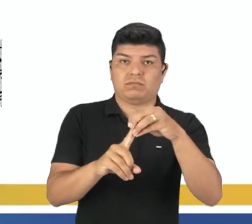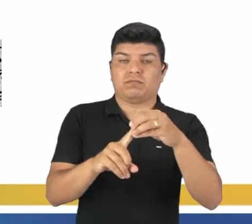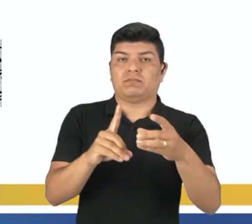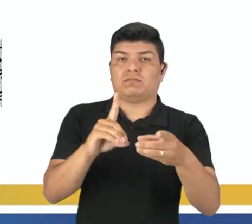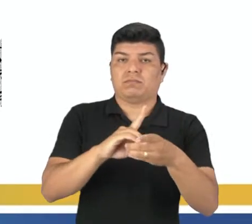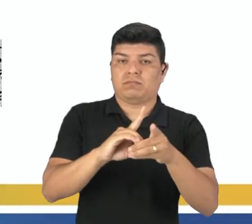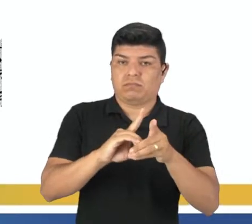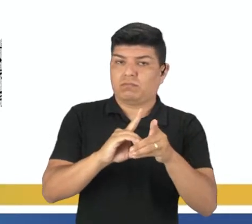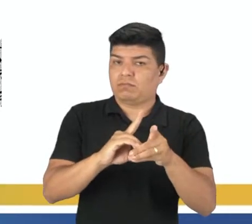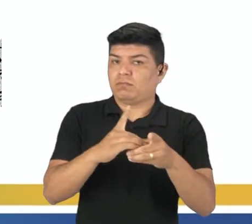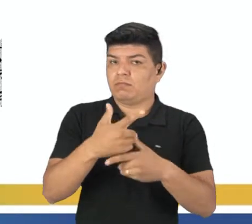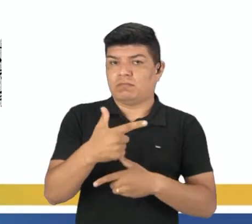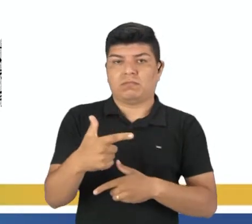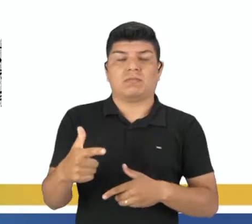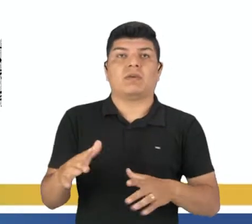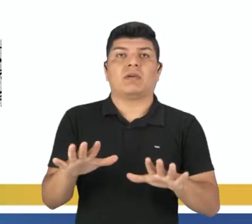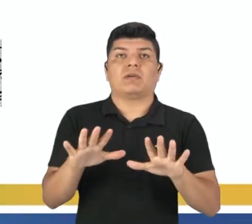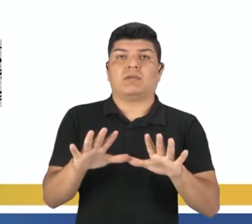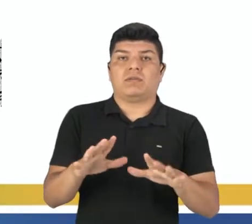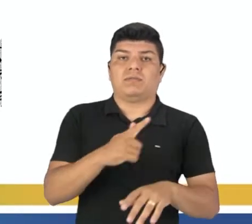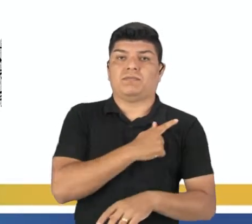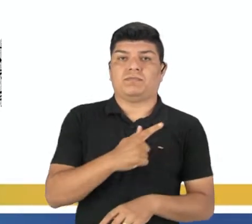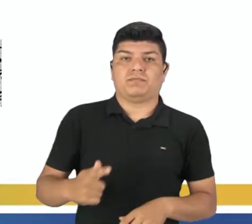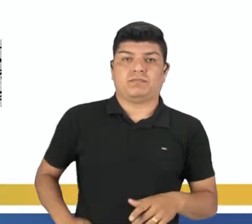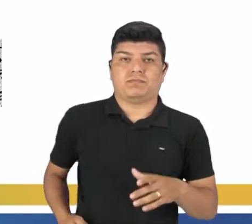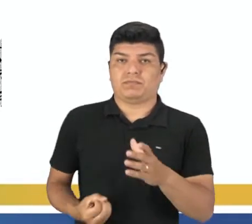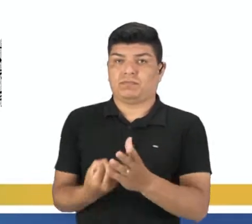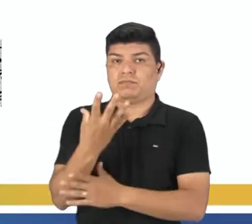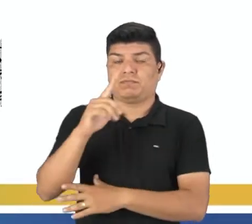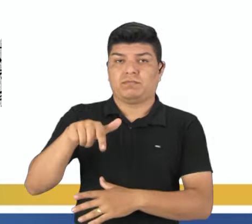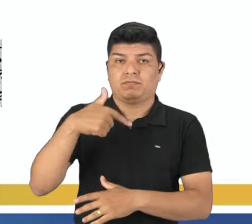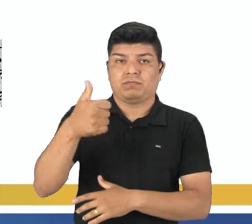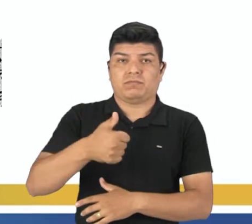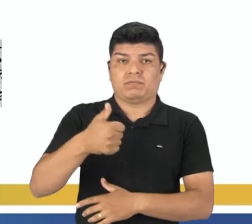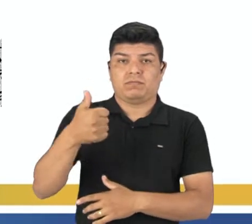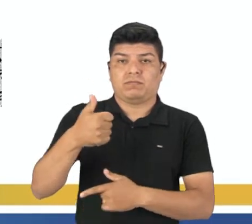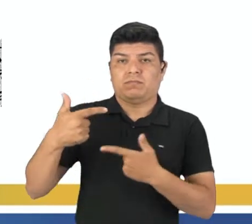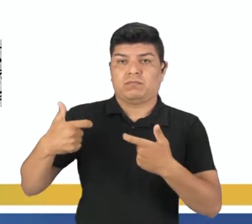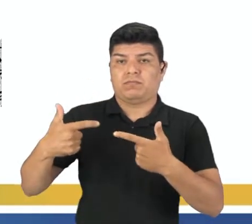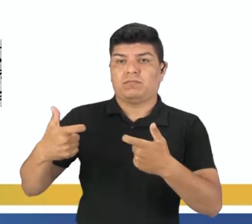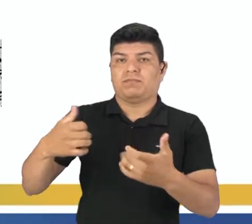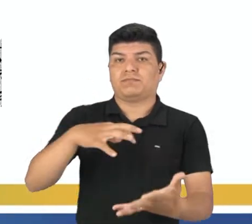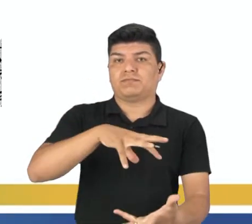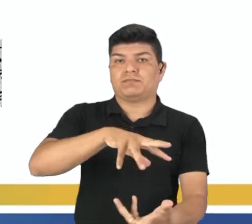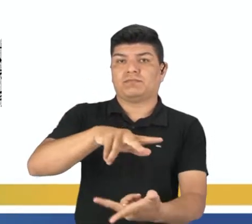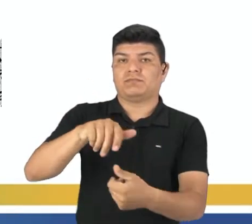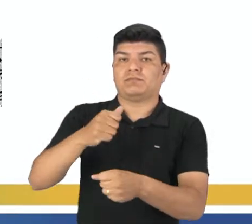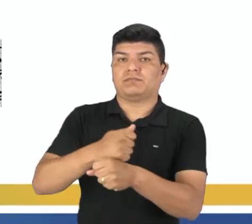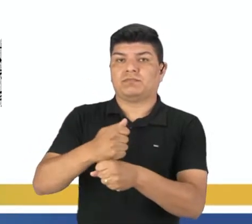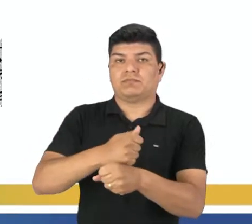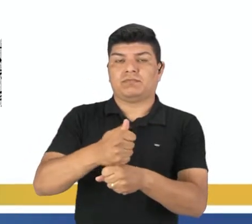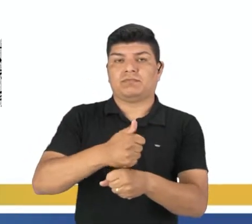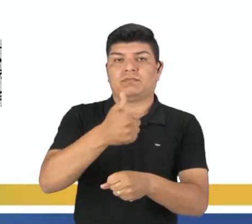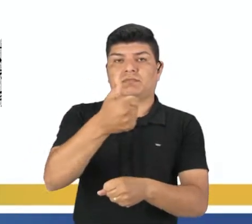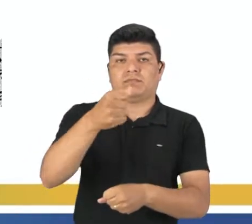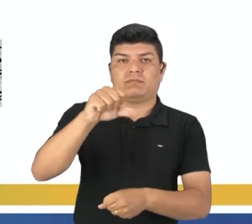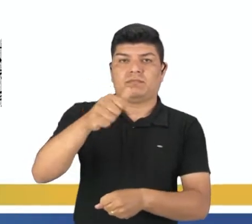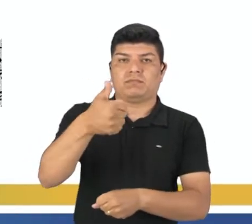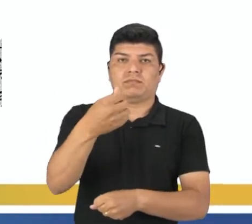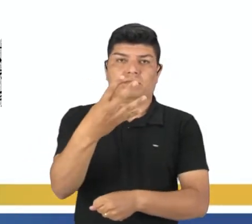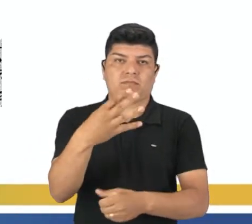antidemocrático e autoritário. Esses governos surgiram após a Primeira Guerra Mundial, que foi de 1914